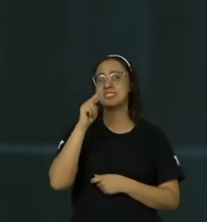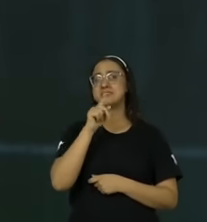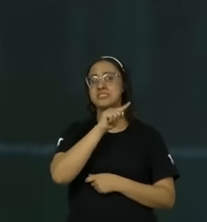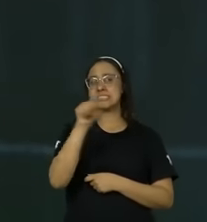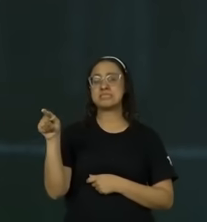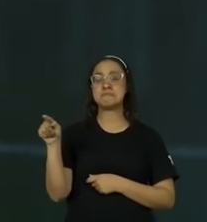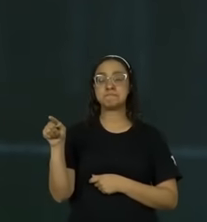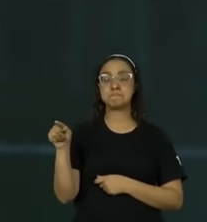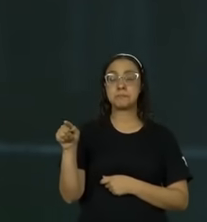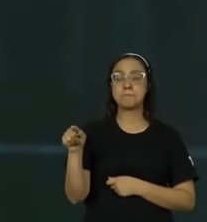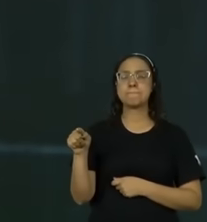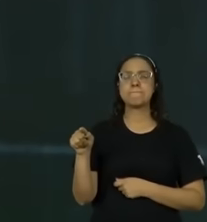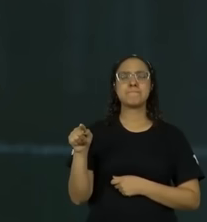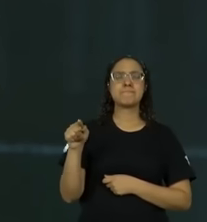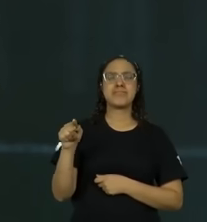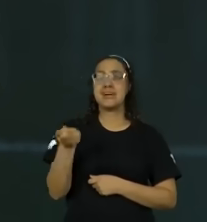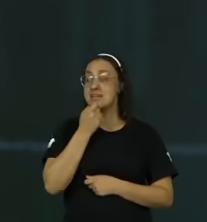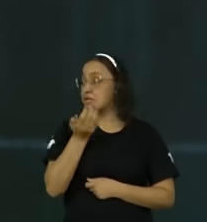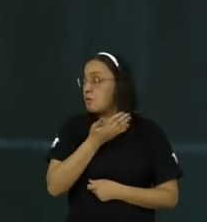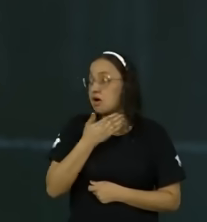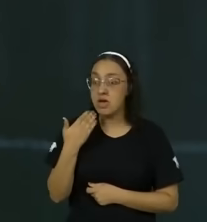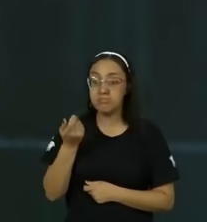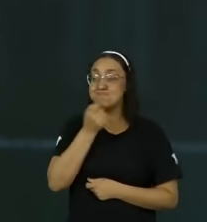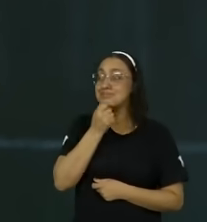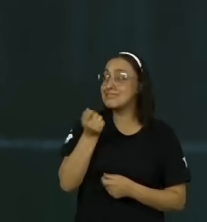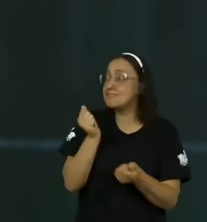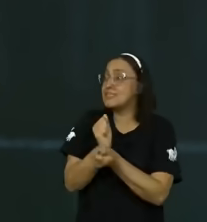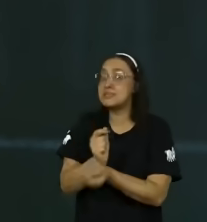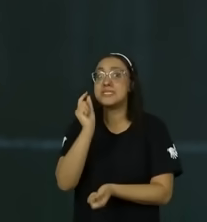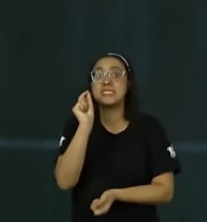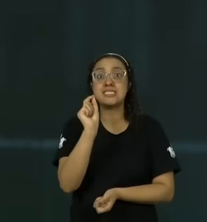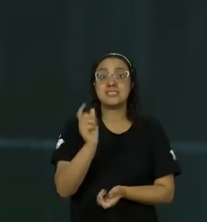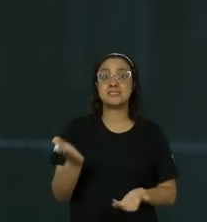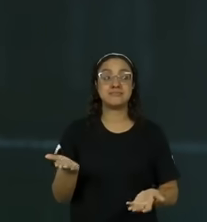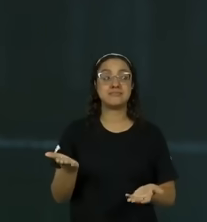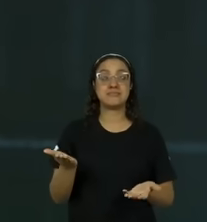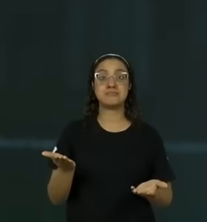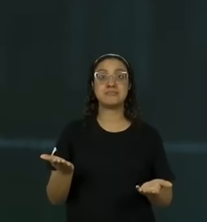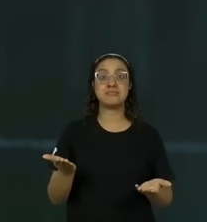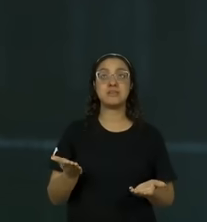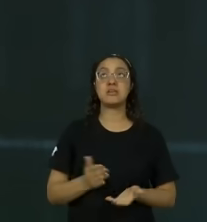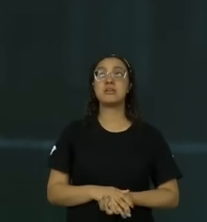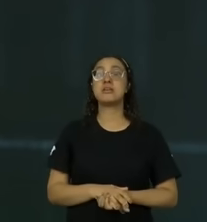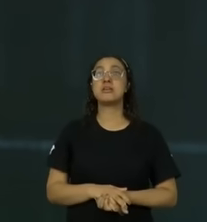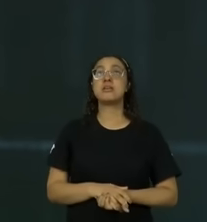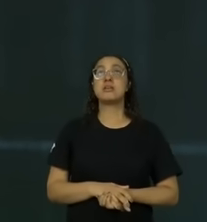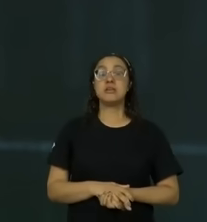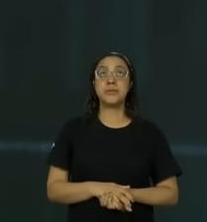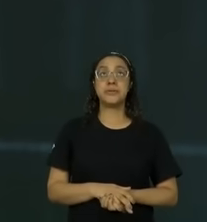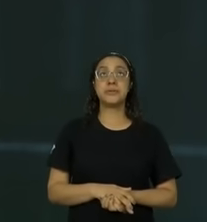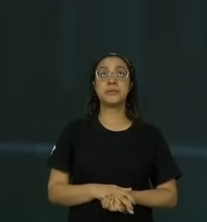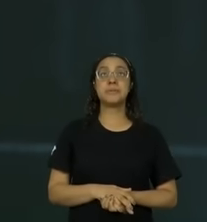é por isso que está lá, não morre. Não morre, porque Deus está dizendo: você vai ficar aí amostradinho até o dia